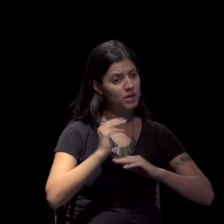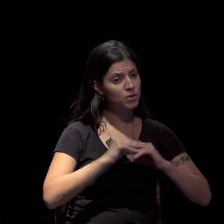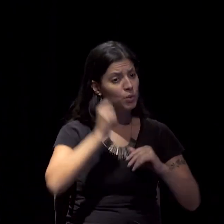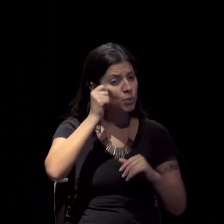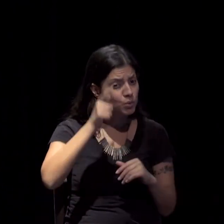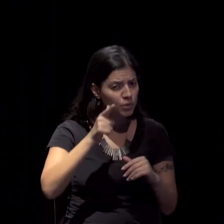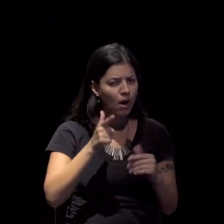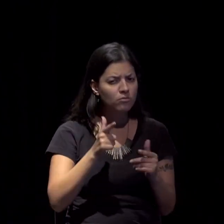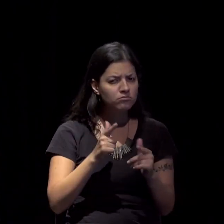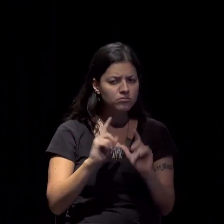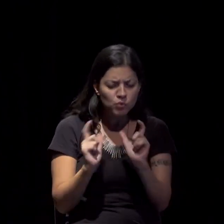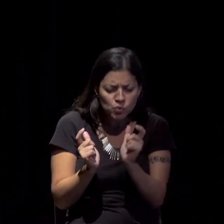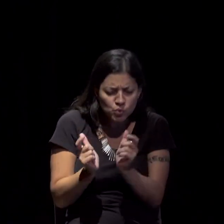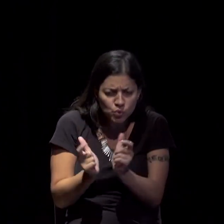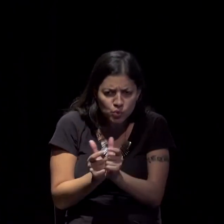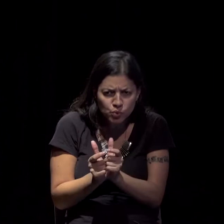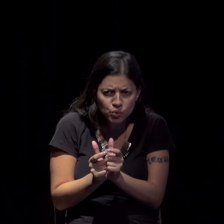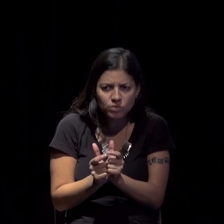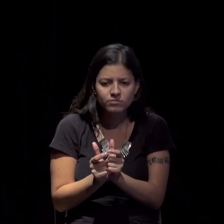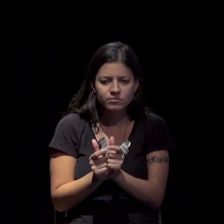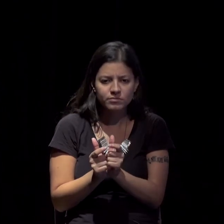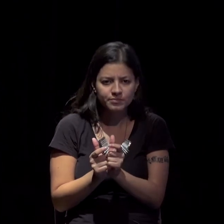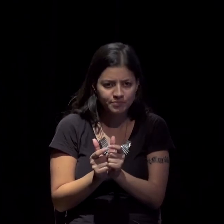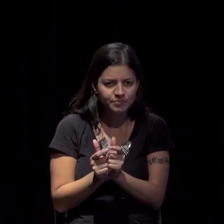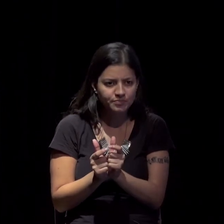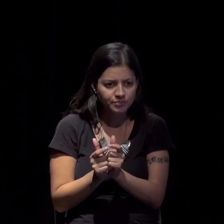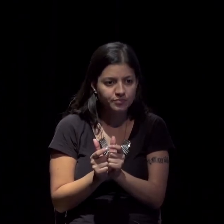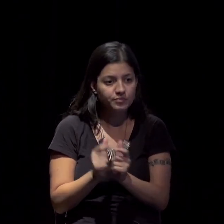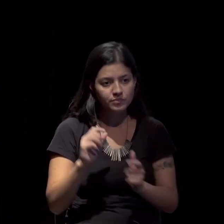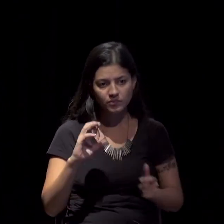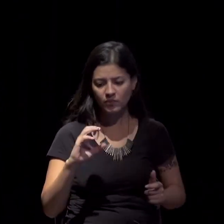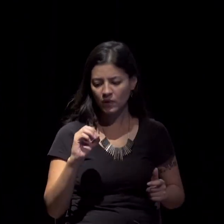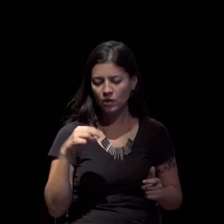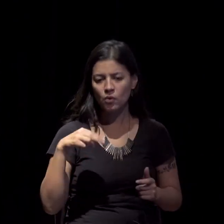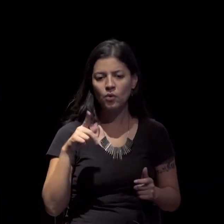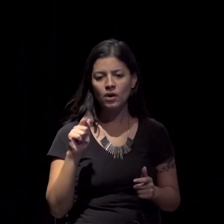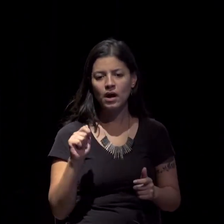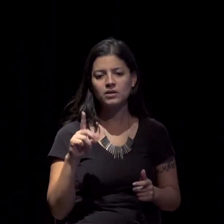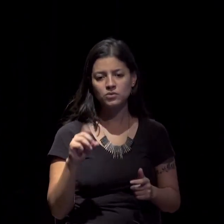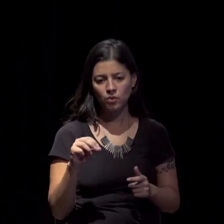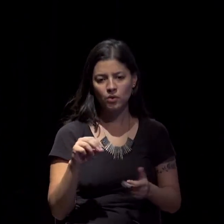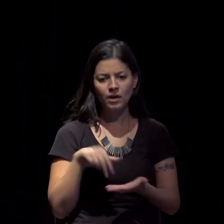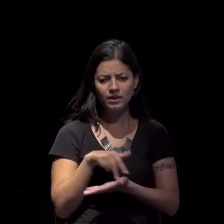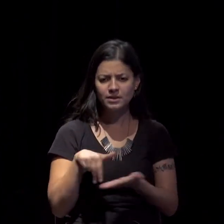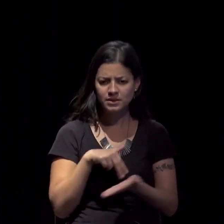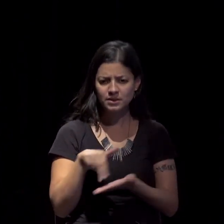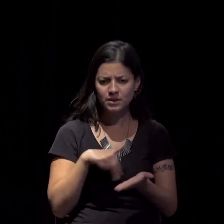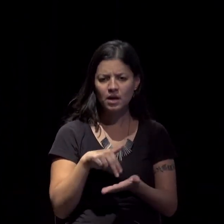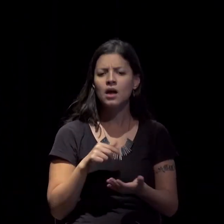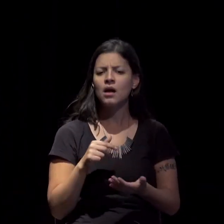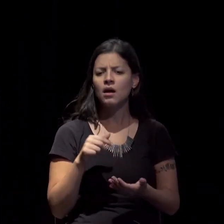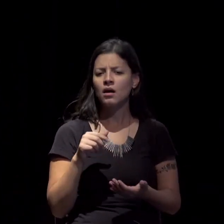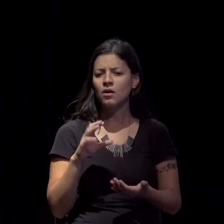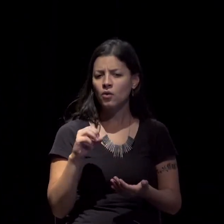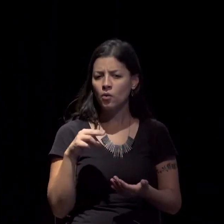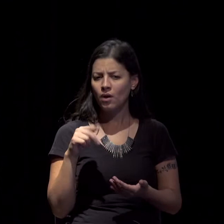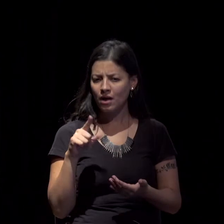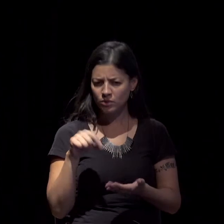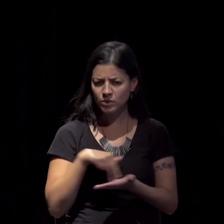bastante restrita, né, dentro do universo da cultura popular brasileira, que é o congado, pouco conhecida ainda, pouco